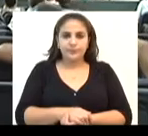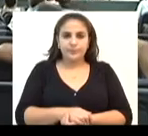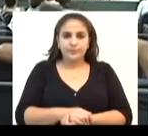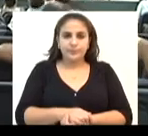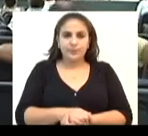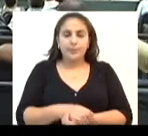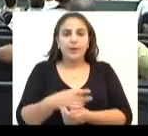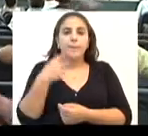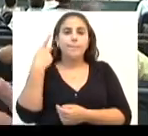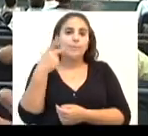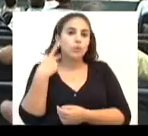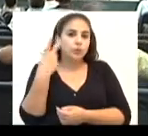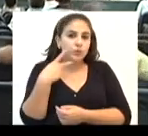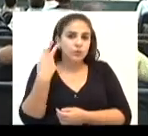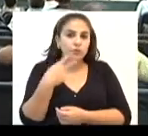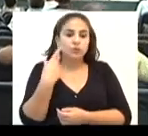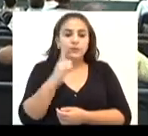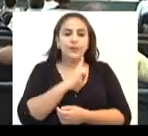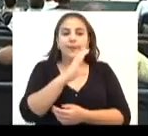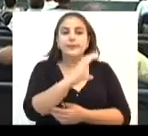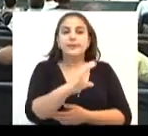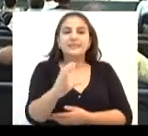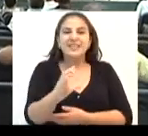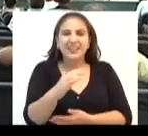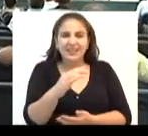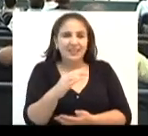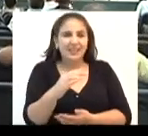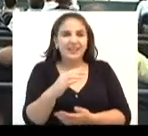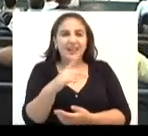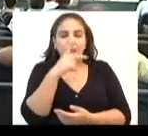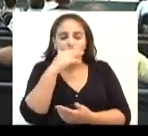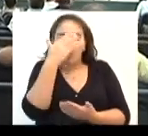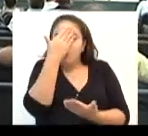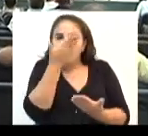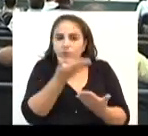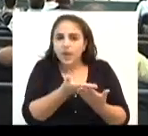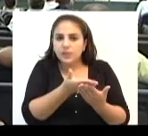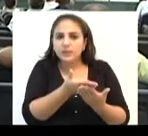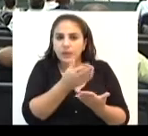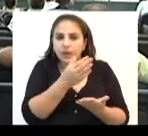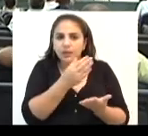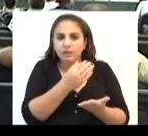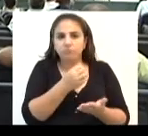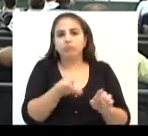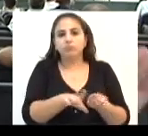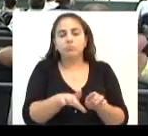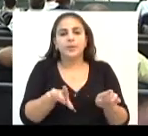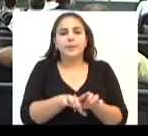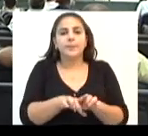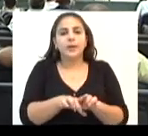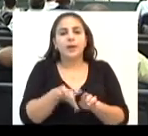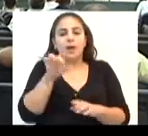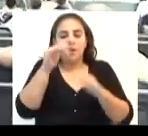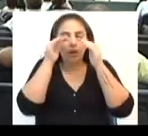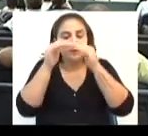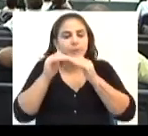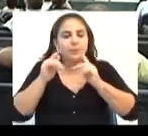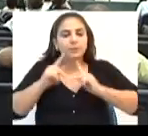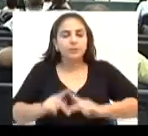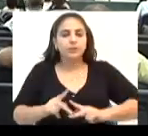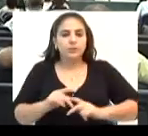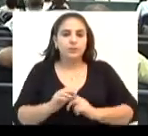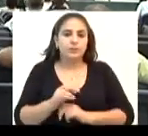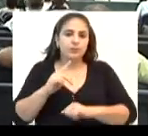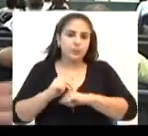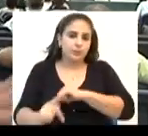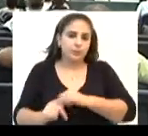partidos políticos com CCs, com vantagens aqui, vantagens ali. Então, é uma coligação com respeito ao Passo Fundo. Vem